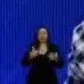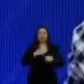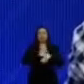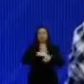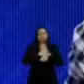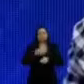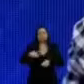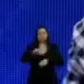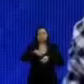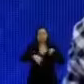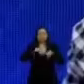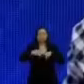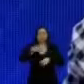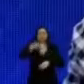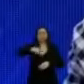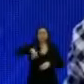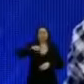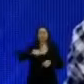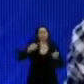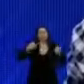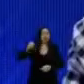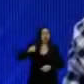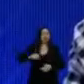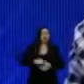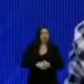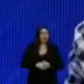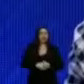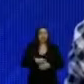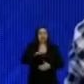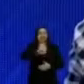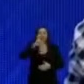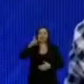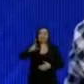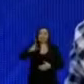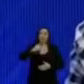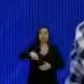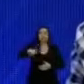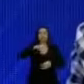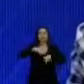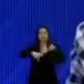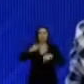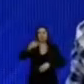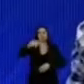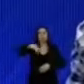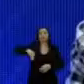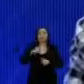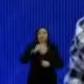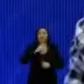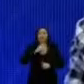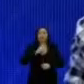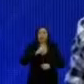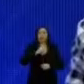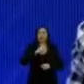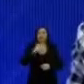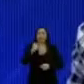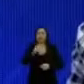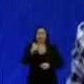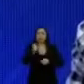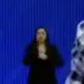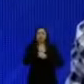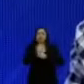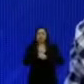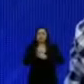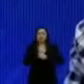população maranhense ele deve sim responder a população maranhense porque ele ficou sete